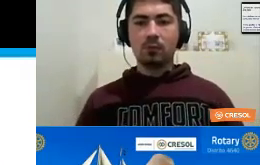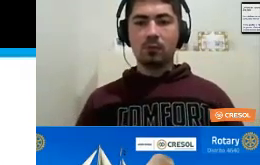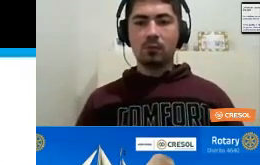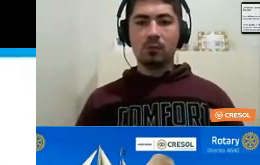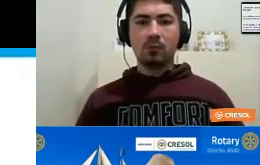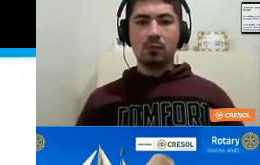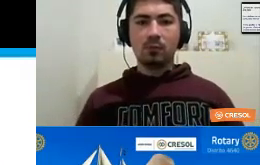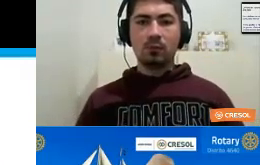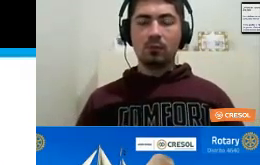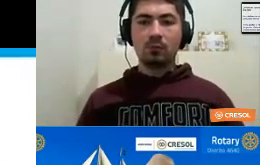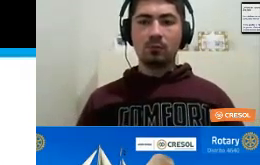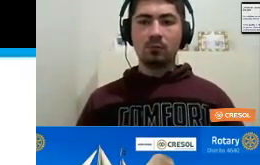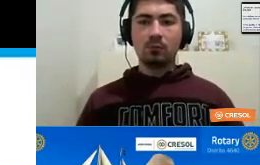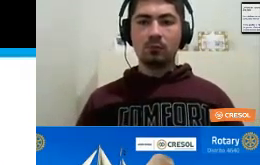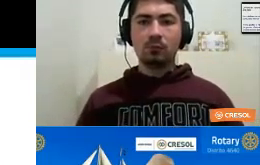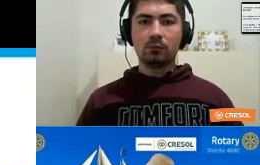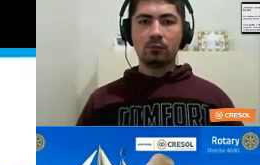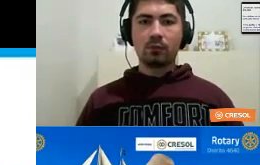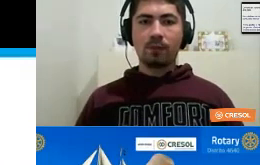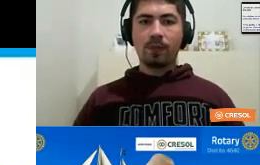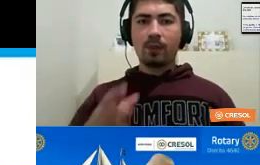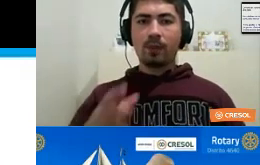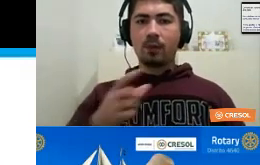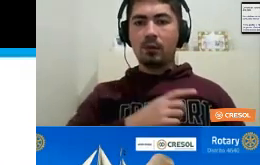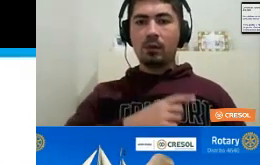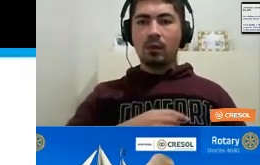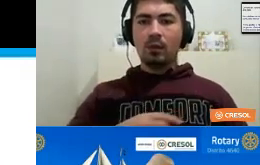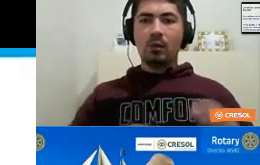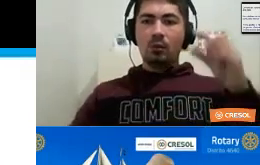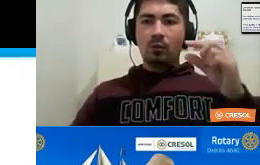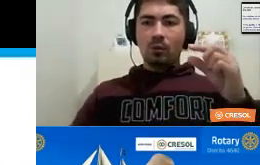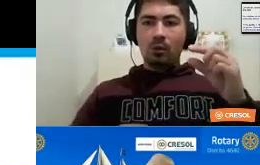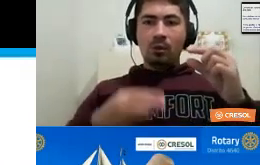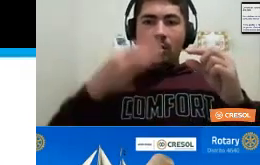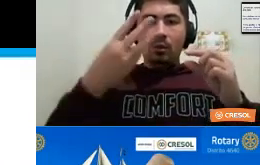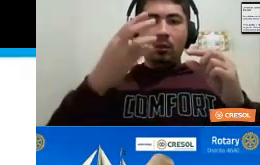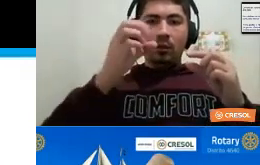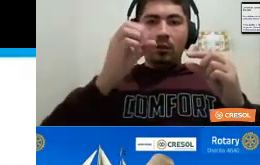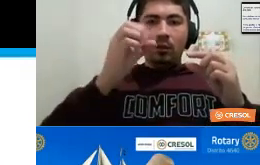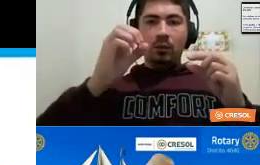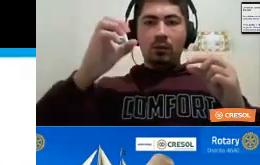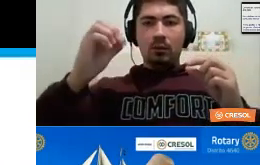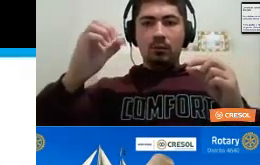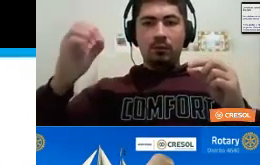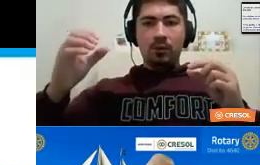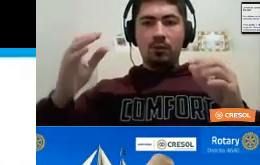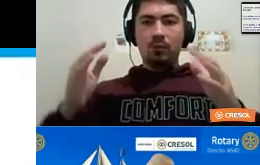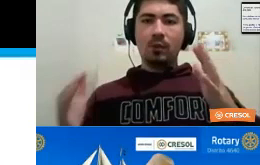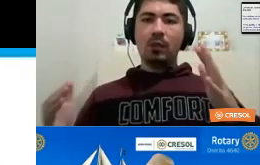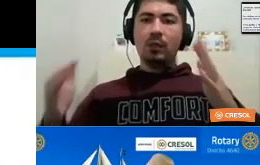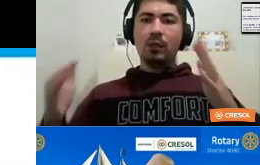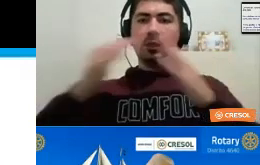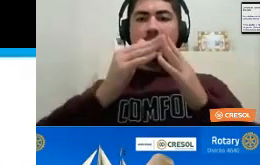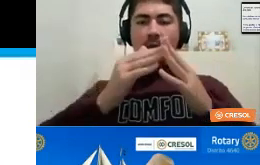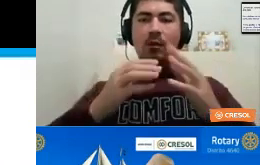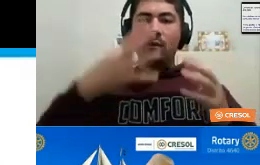Os projetos de subsídios globais, eles devem ter um valor mínimo de $30 mil e um máximo de